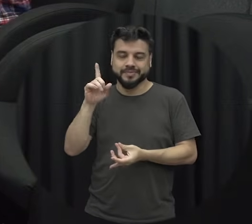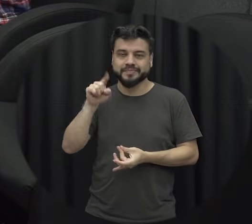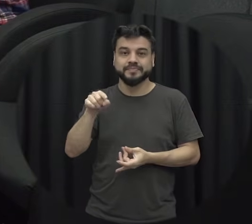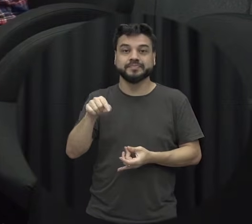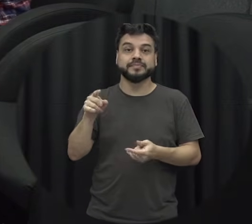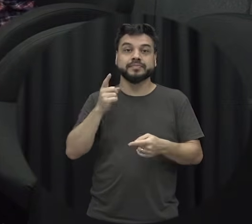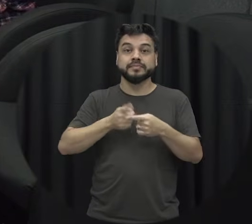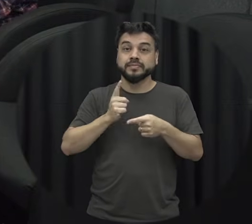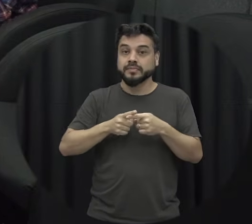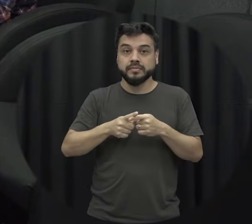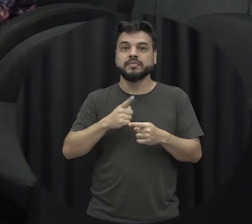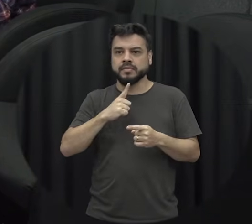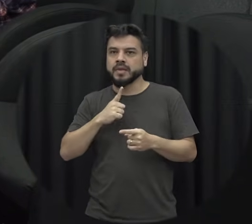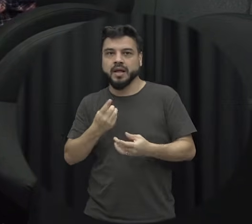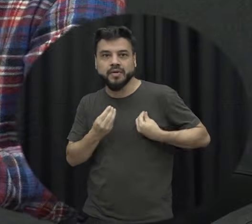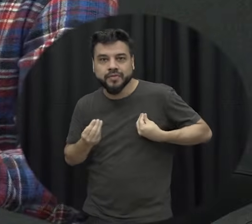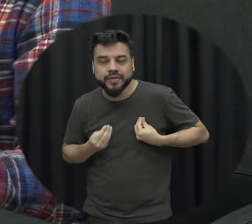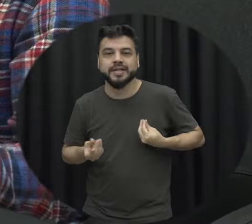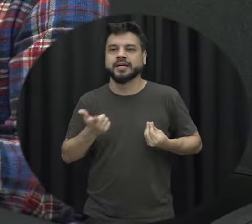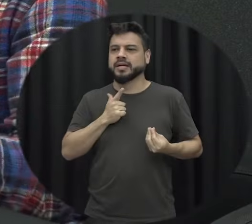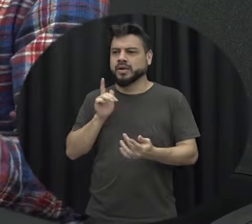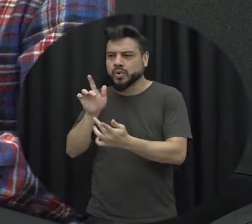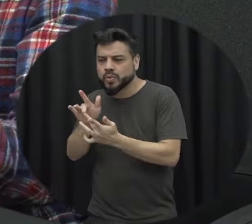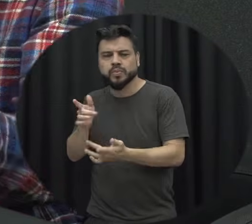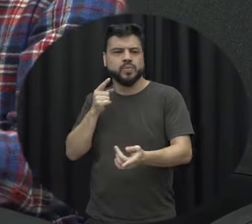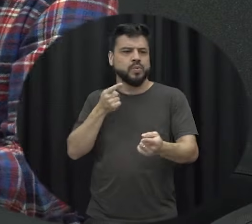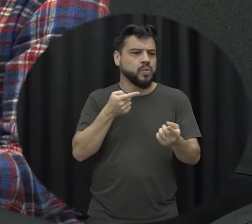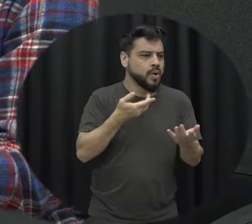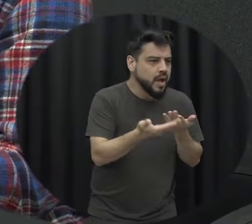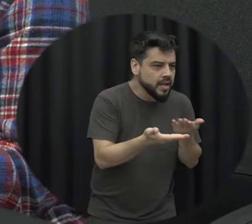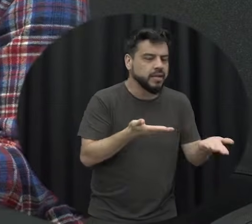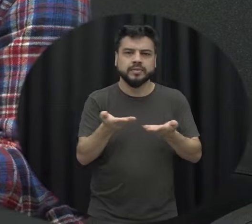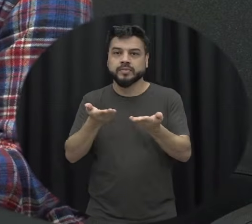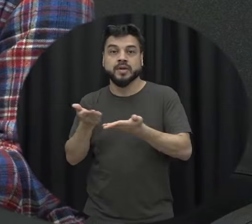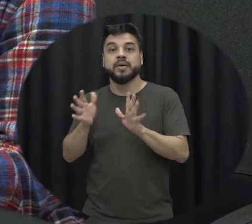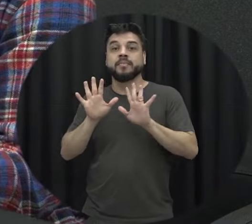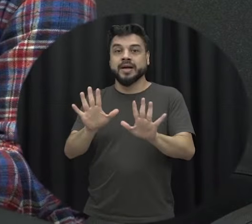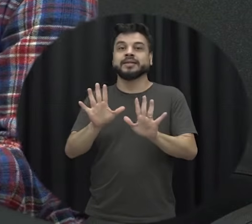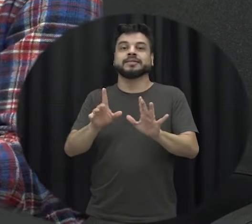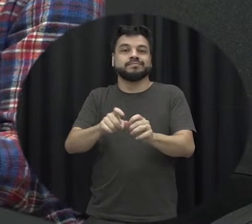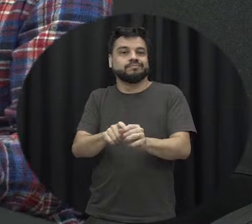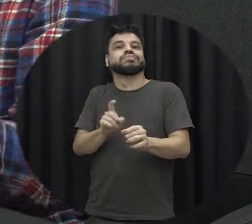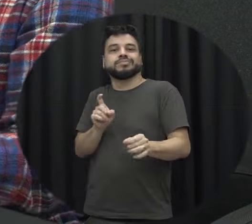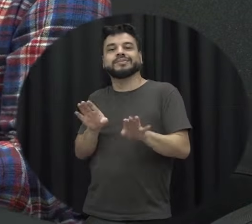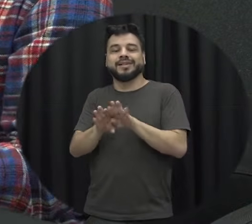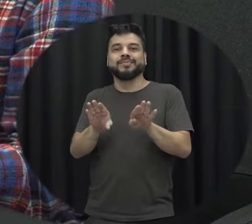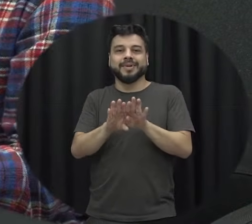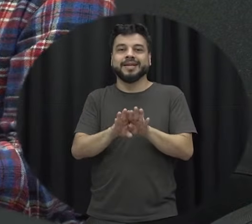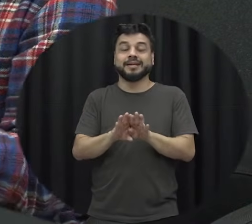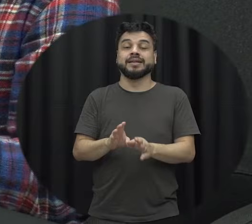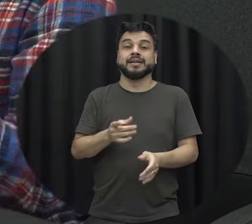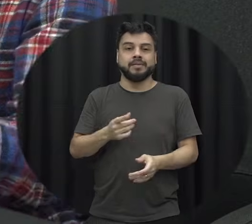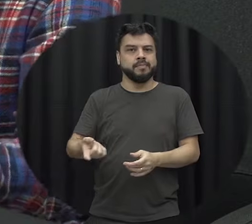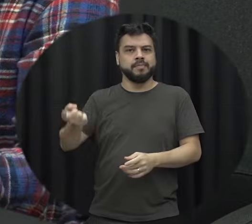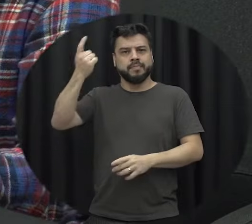o cotidiano, com eventuais aplicações, mas ela também se descola dessas aplicações. Se a gente volta para a Idade